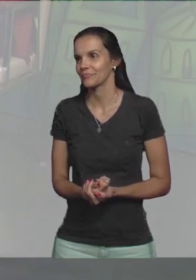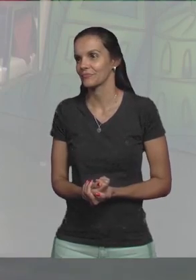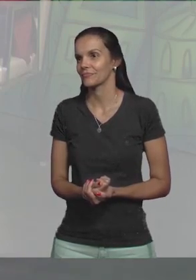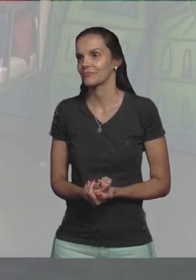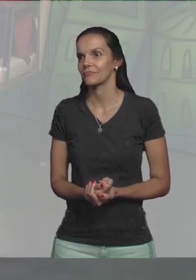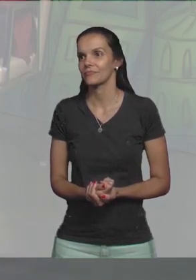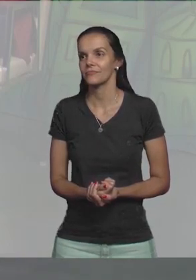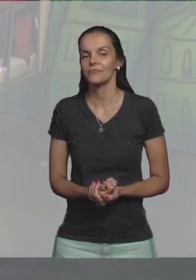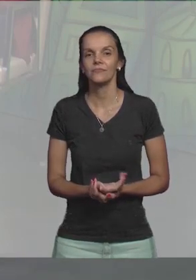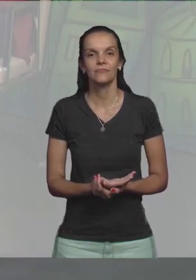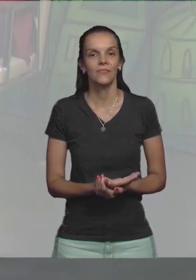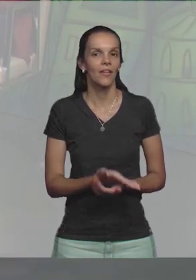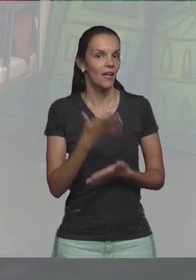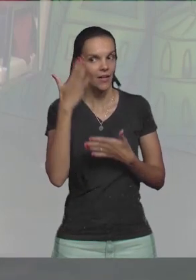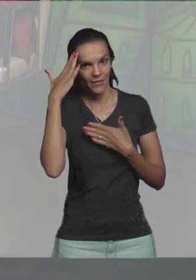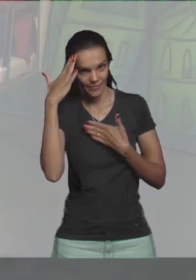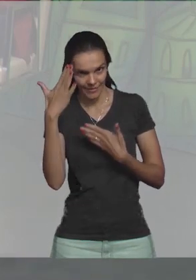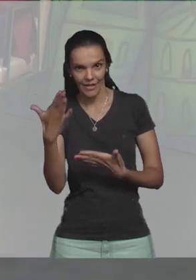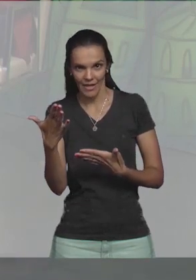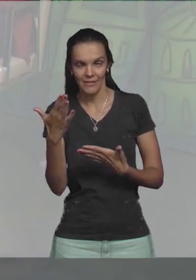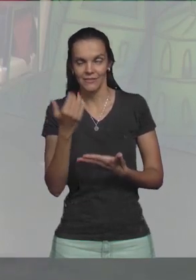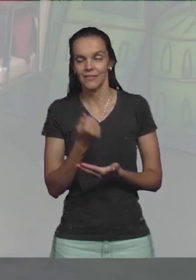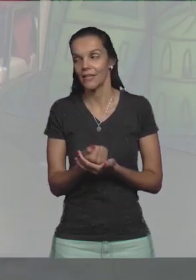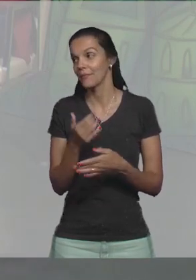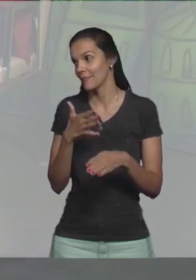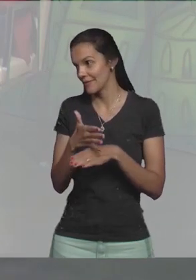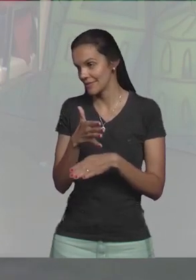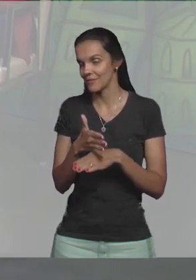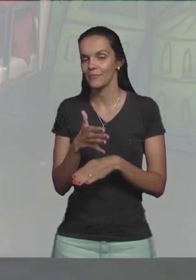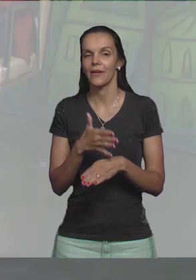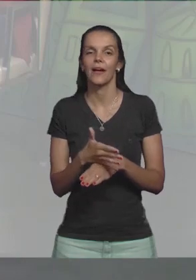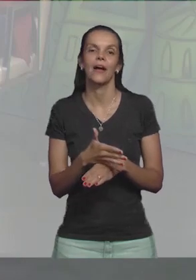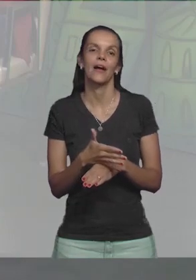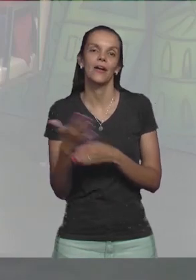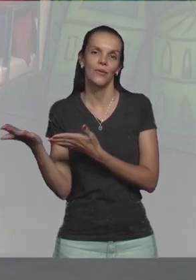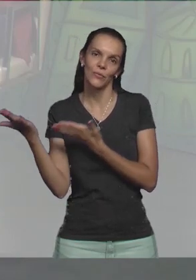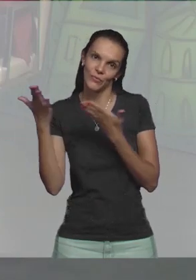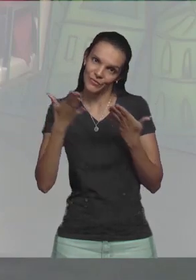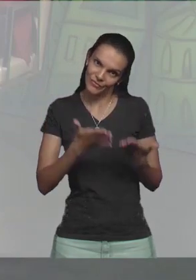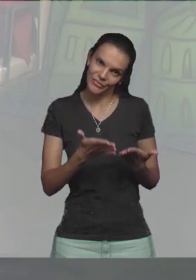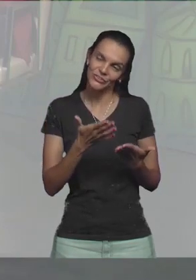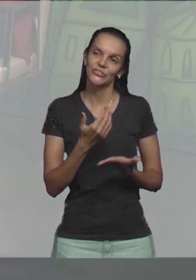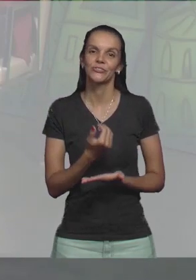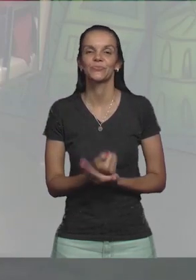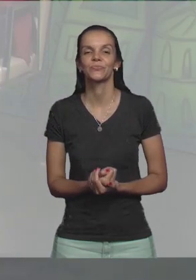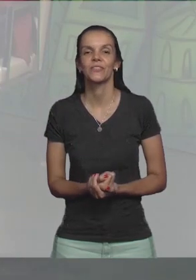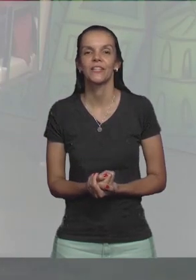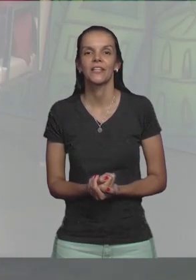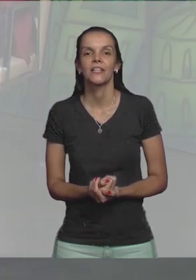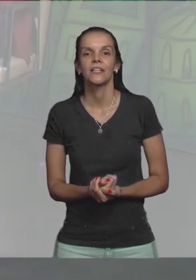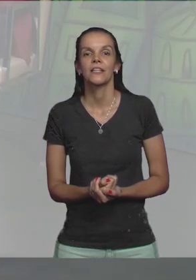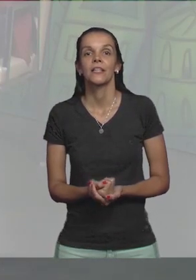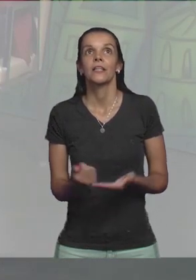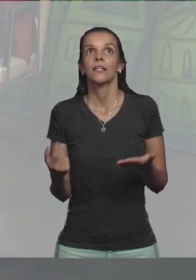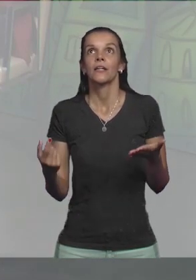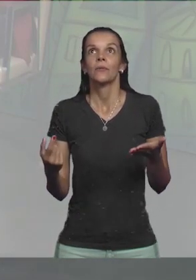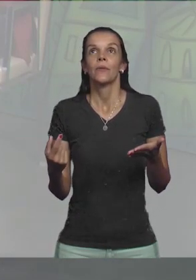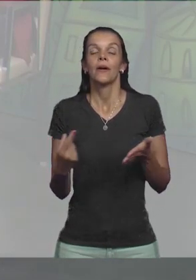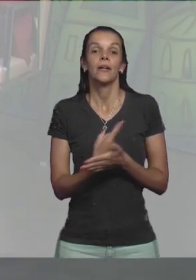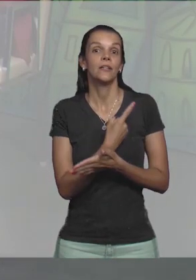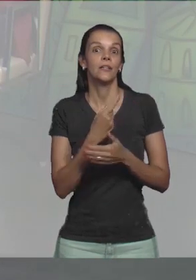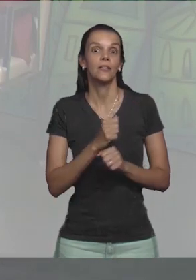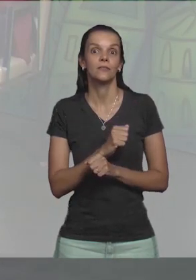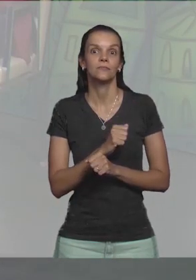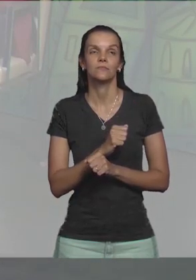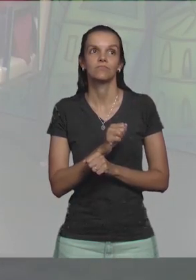Primeiramente, obrigada, Vitória, né, por dividir esse espaço comigo também. Obrigada, Laerte, pelo convite, né? Então, é uma pergunta muito ampla,